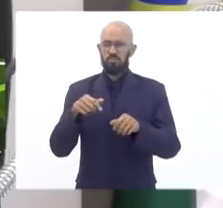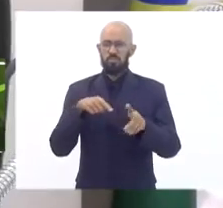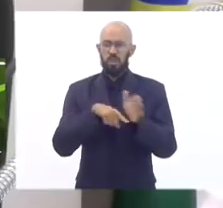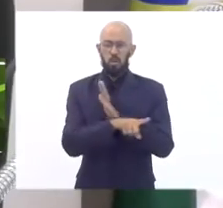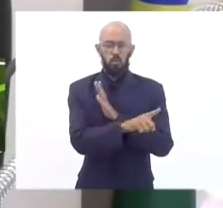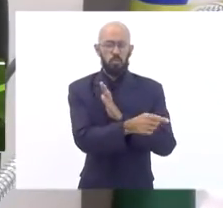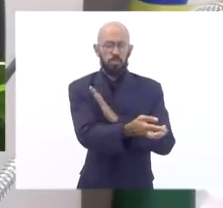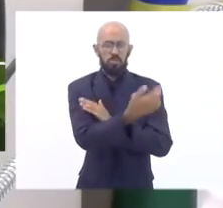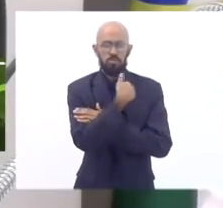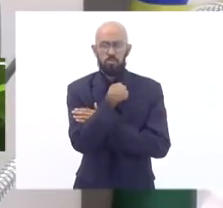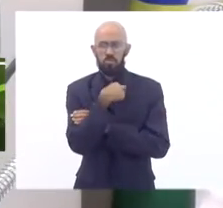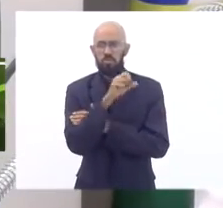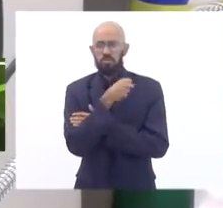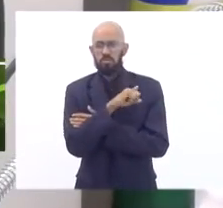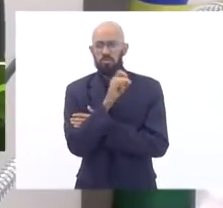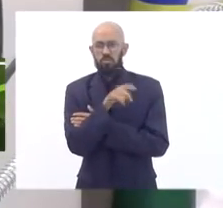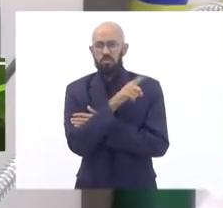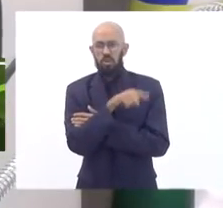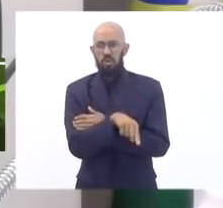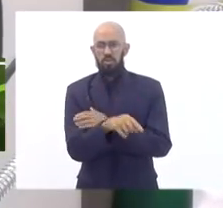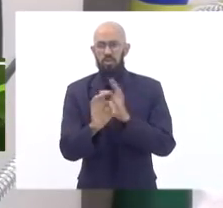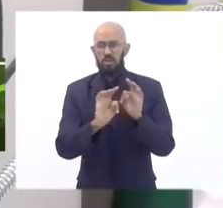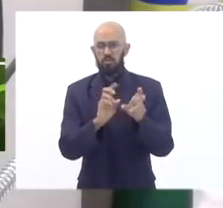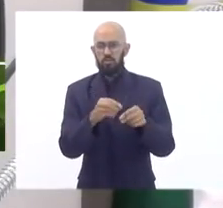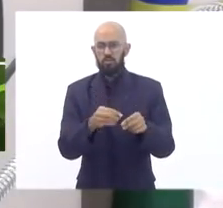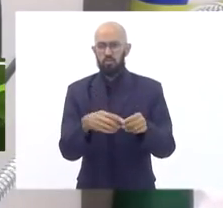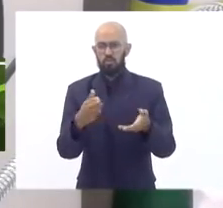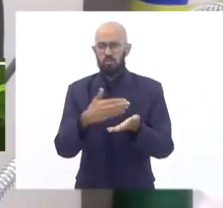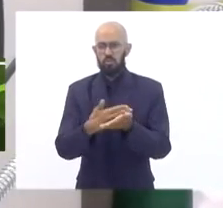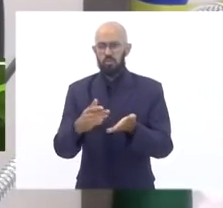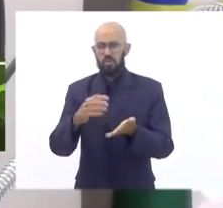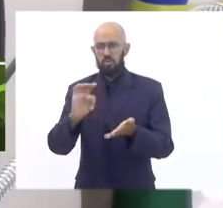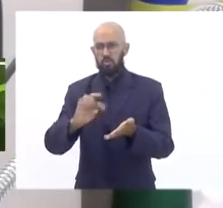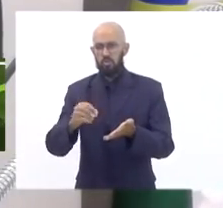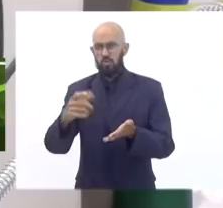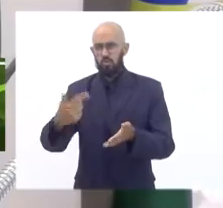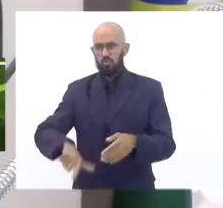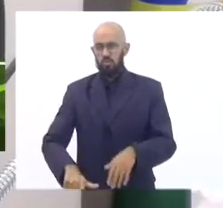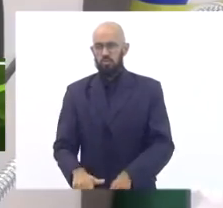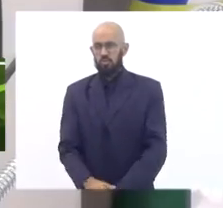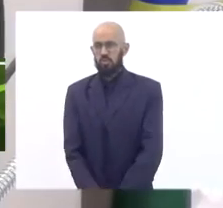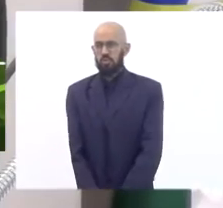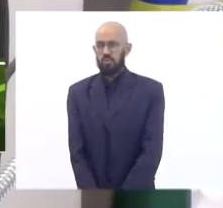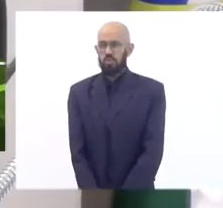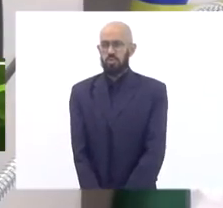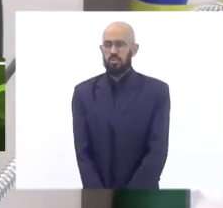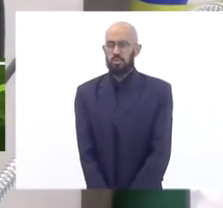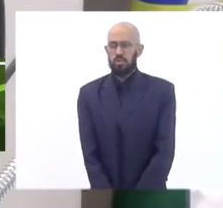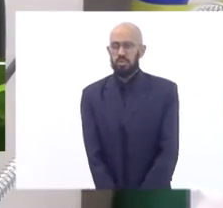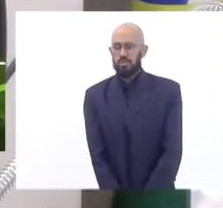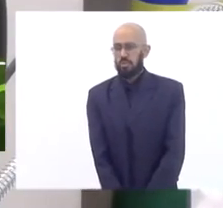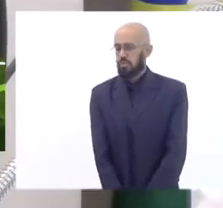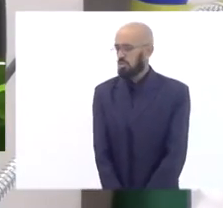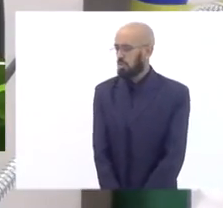não há o cancelamento de tudo e começar tudo de novo. E começar tudo de novo, abrindo